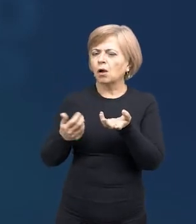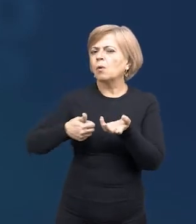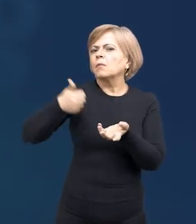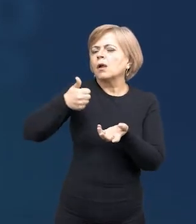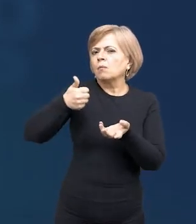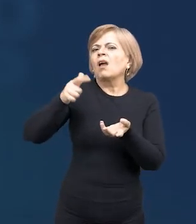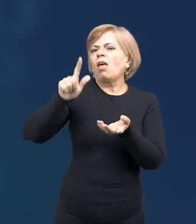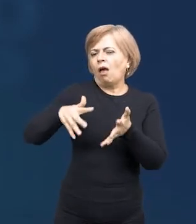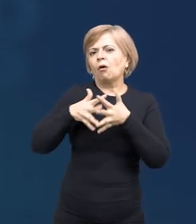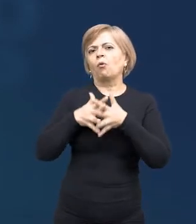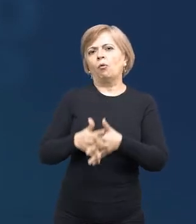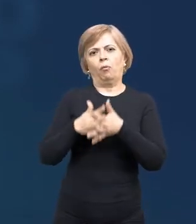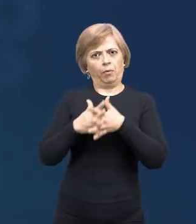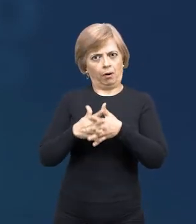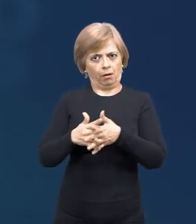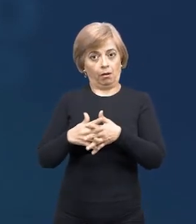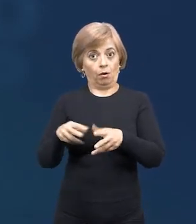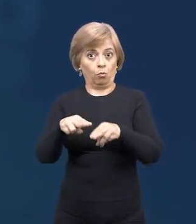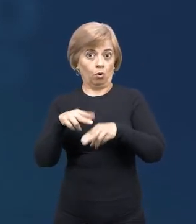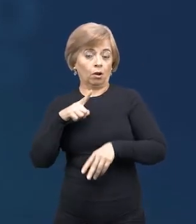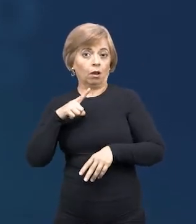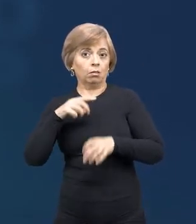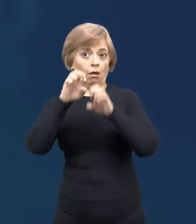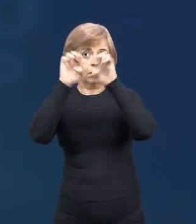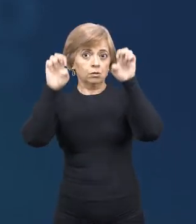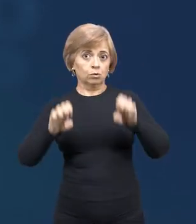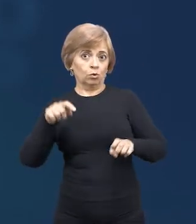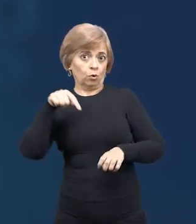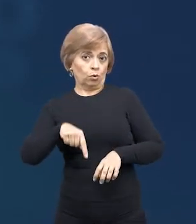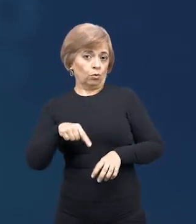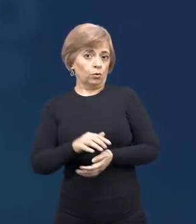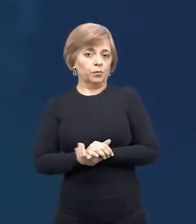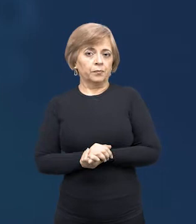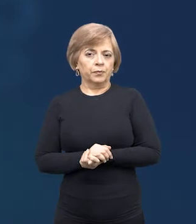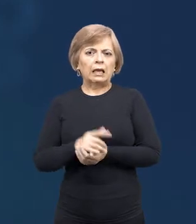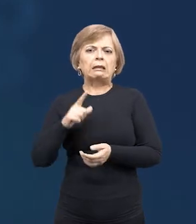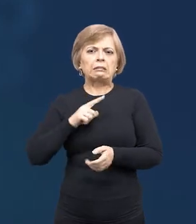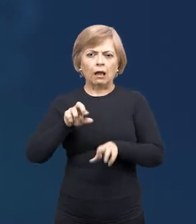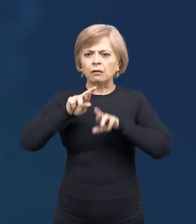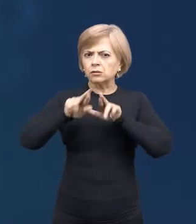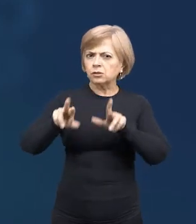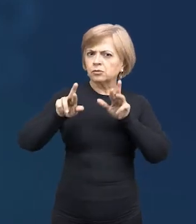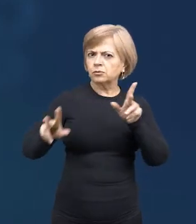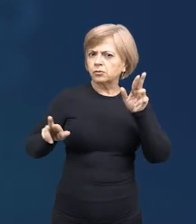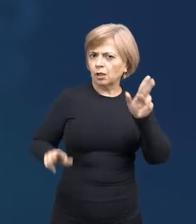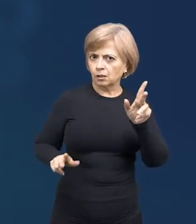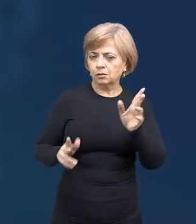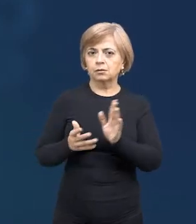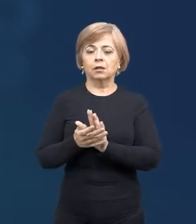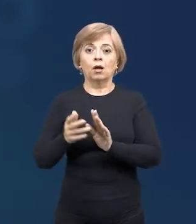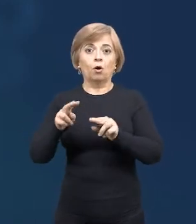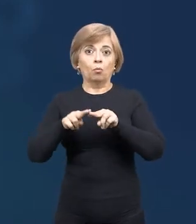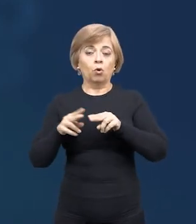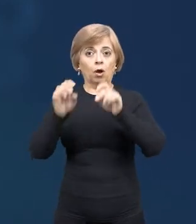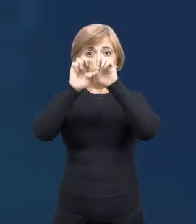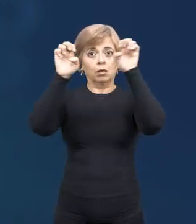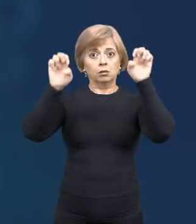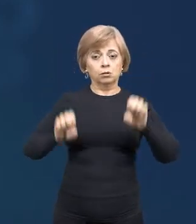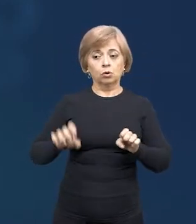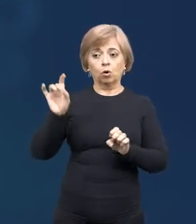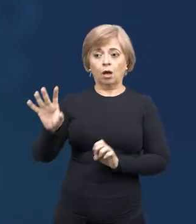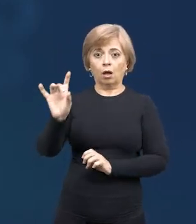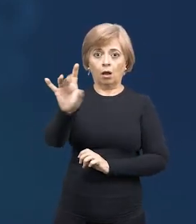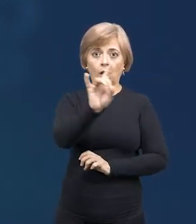uma complexidade, né, que existe na nossa estrutura, né? Há muita diversidade em relação às estruturas,